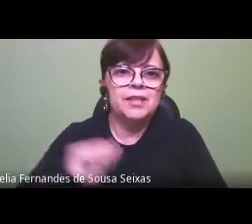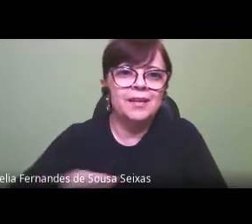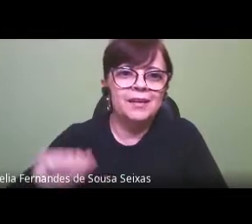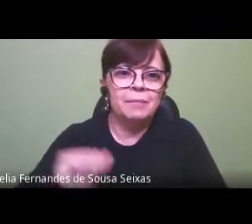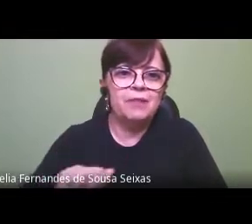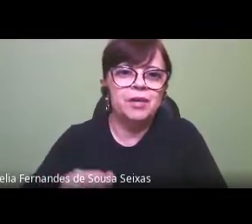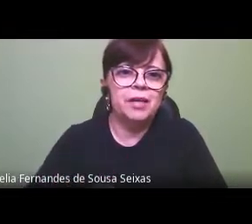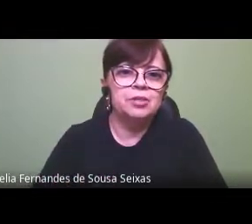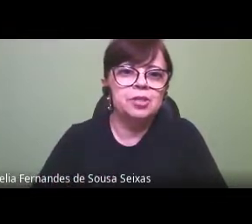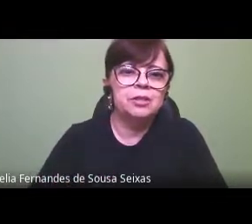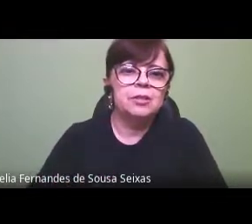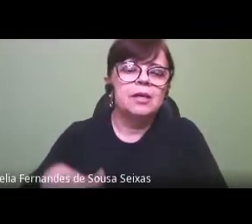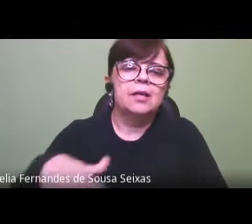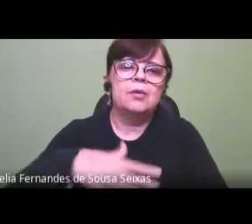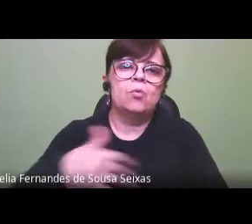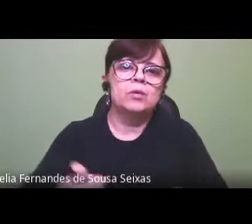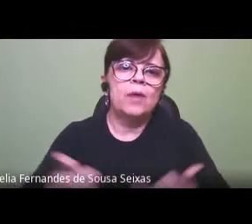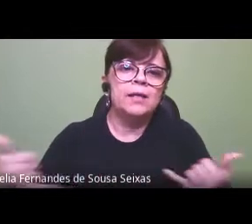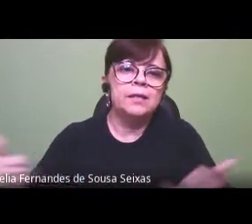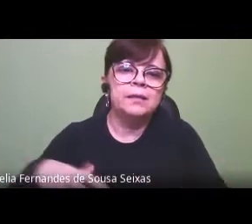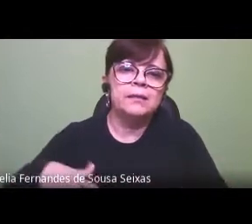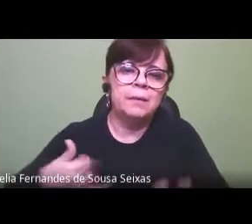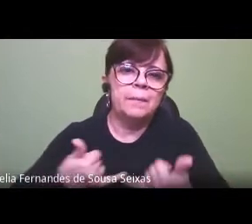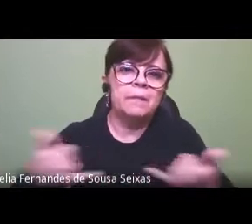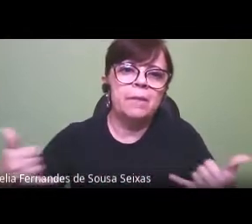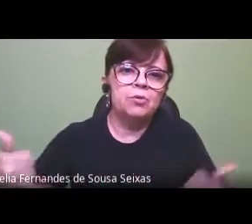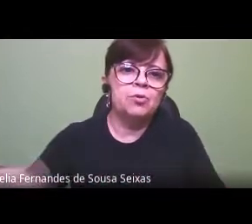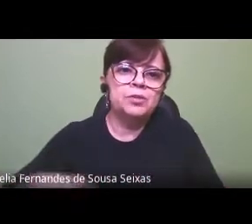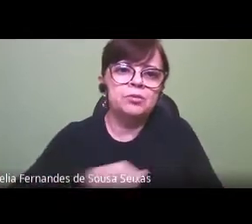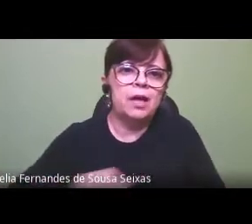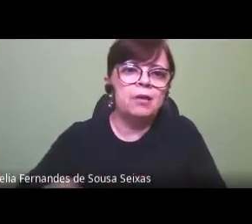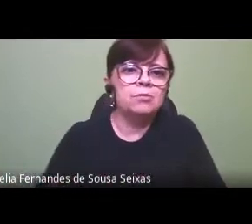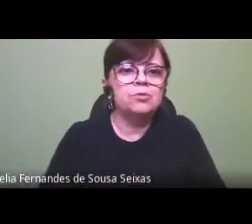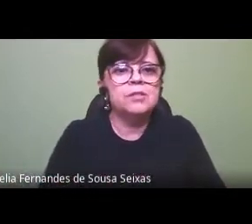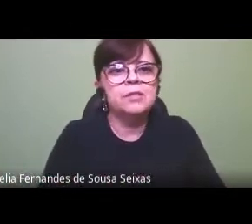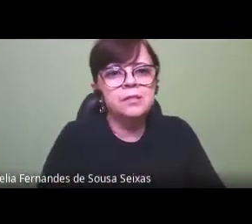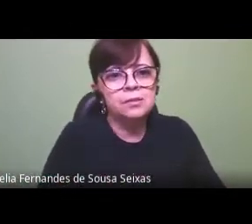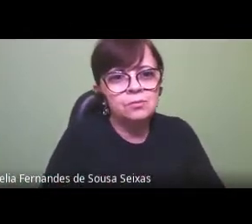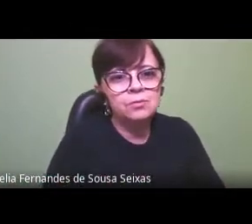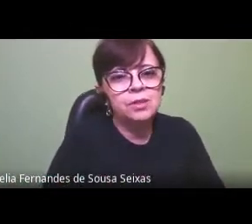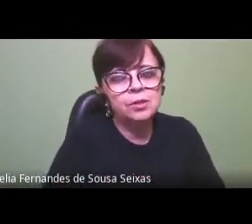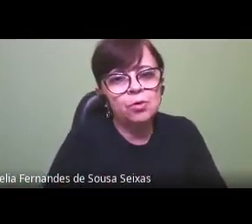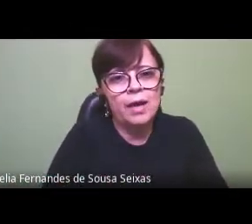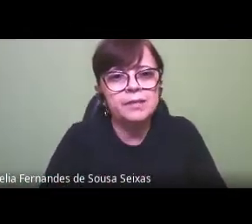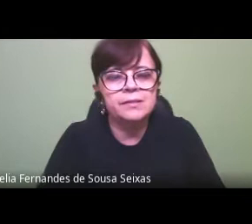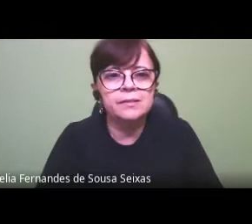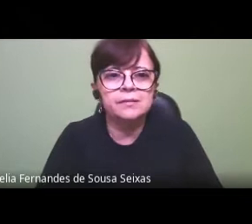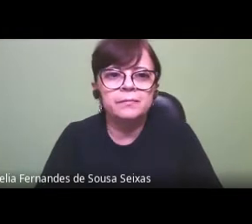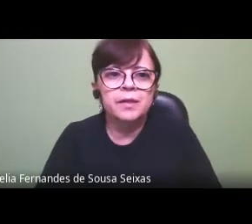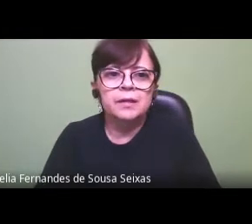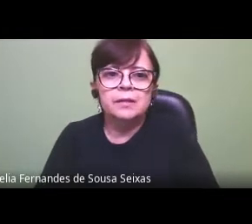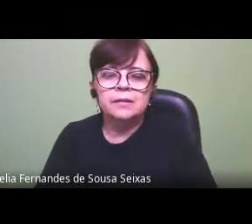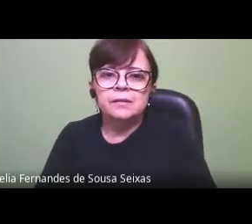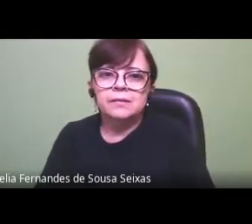limpar a janela, que é para frente. E quando a linha é para na horizontal, sozinho, circular